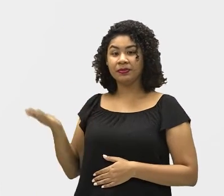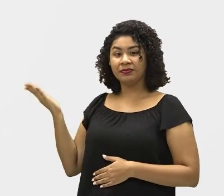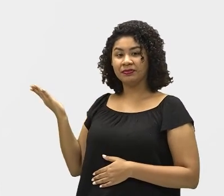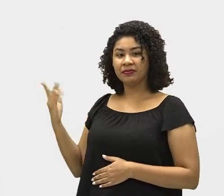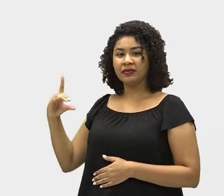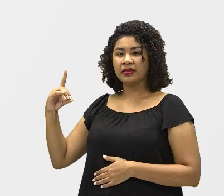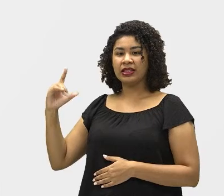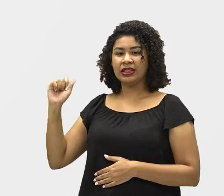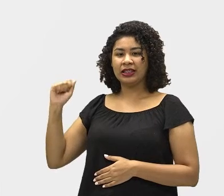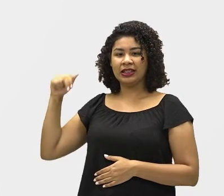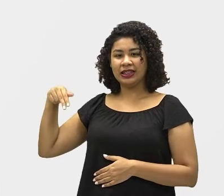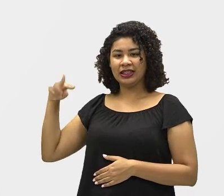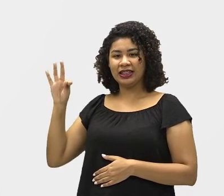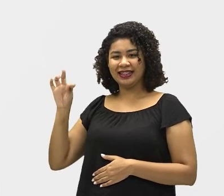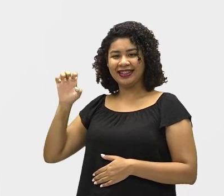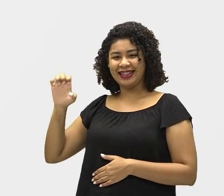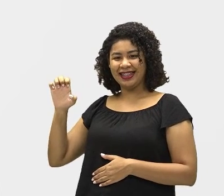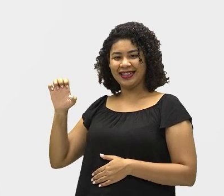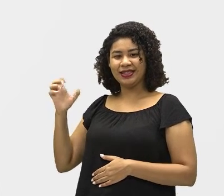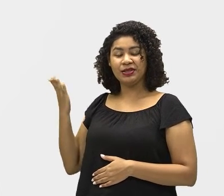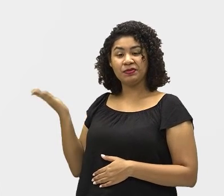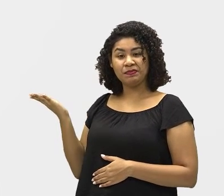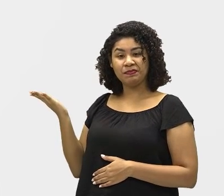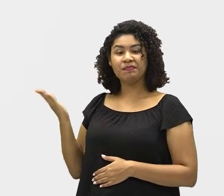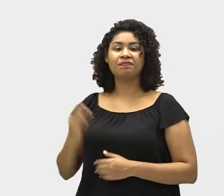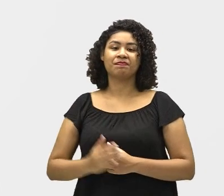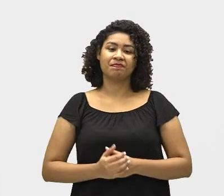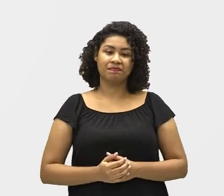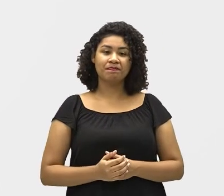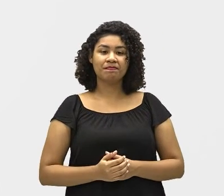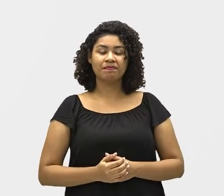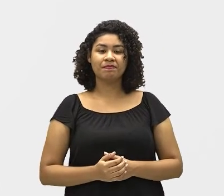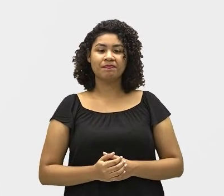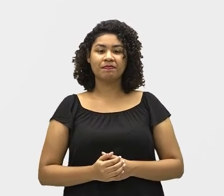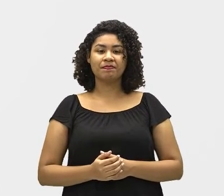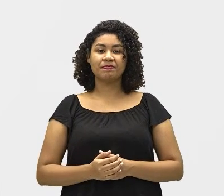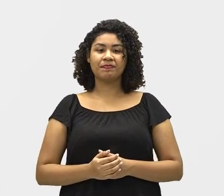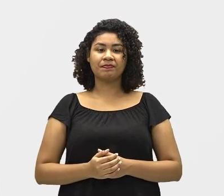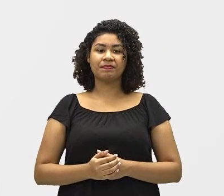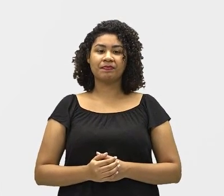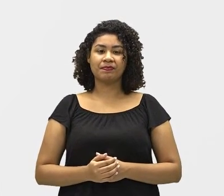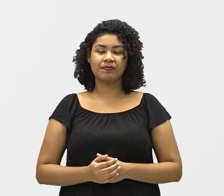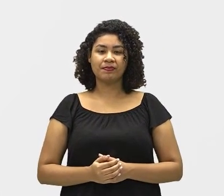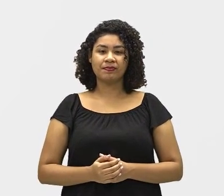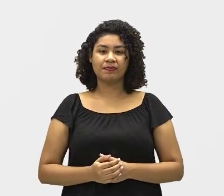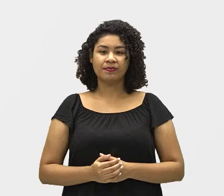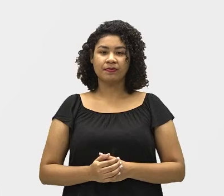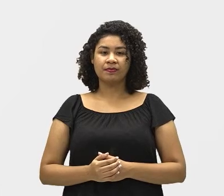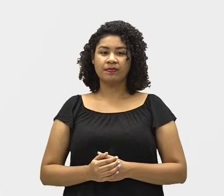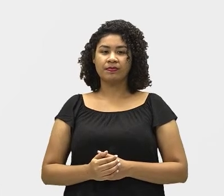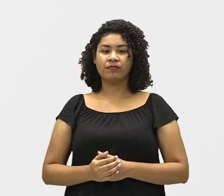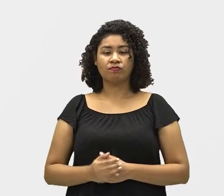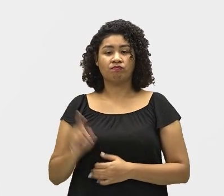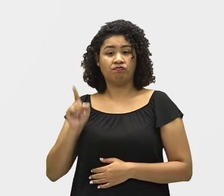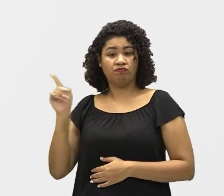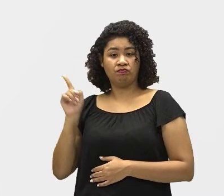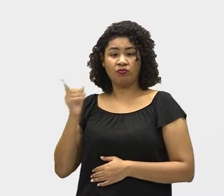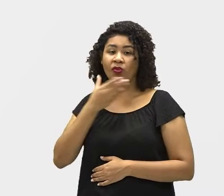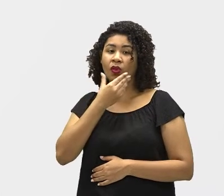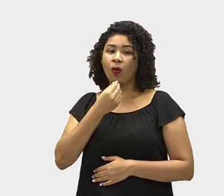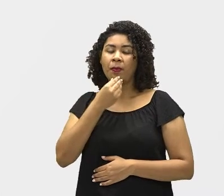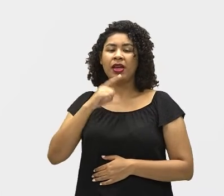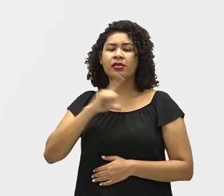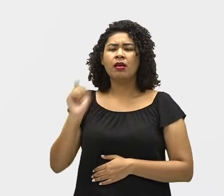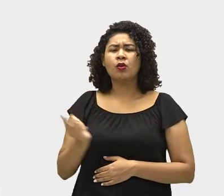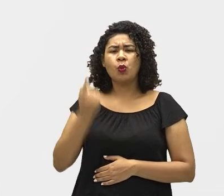Dante Alighieri. E dentro dessas principais obras do Dante, nós